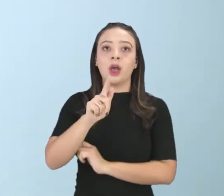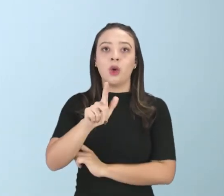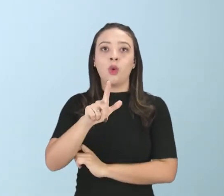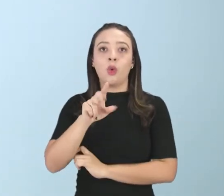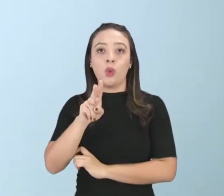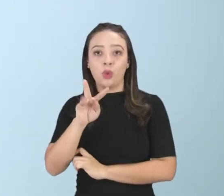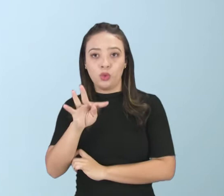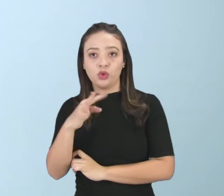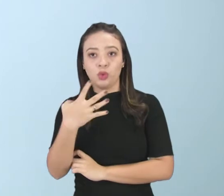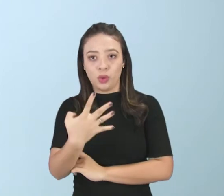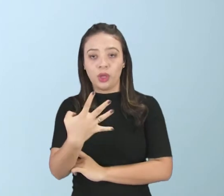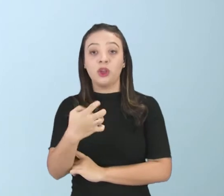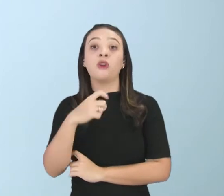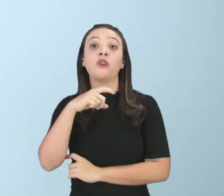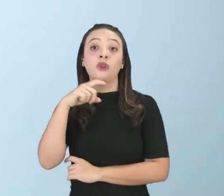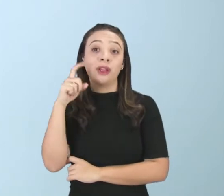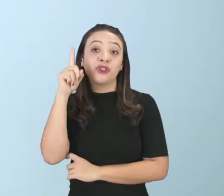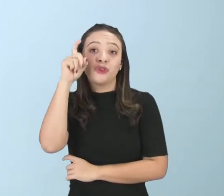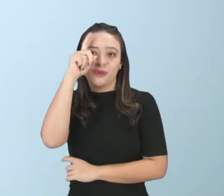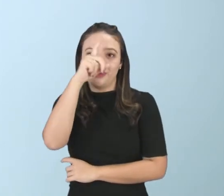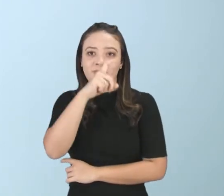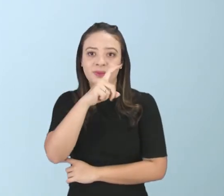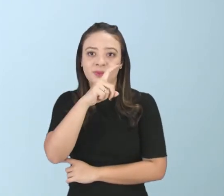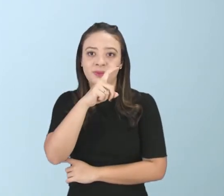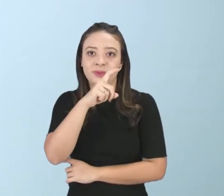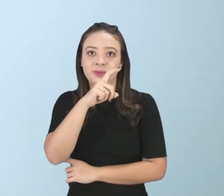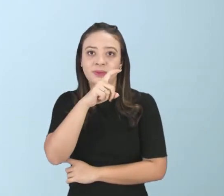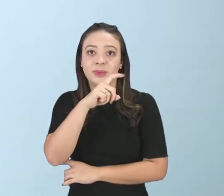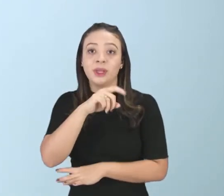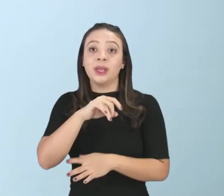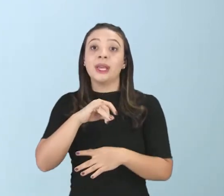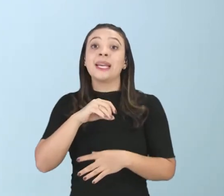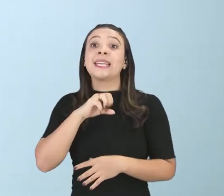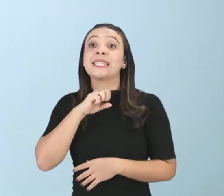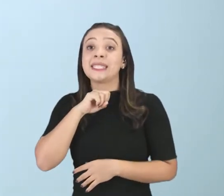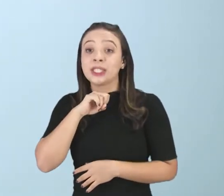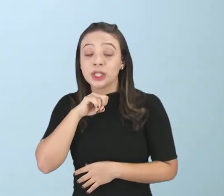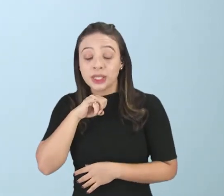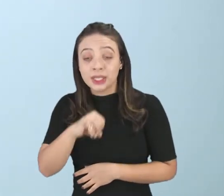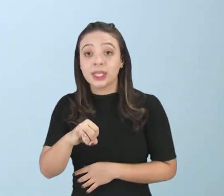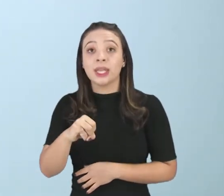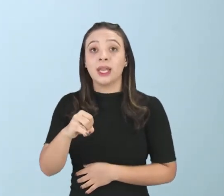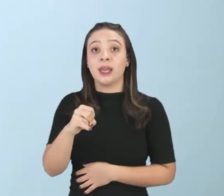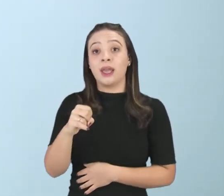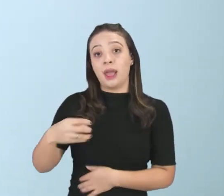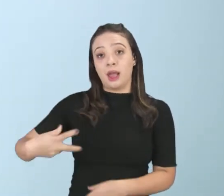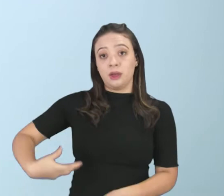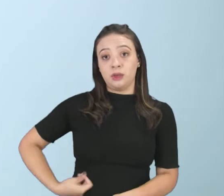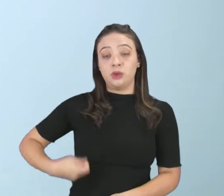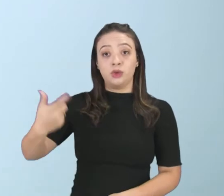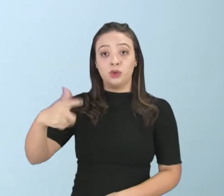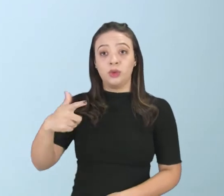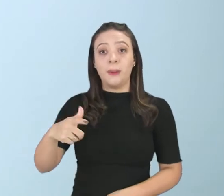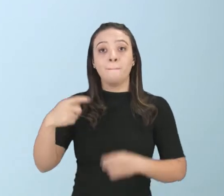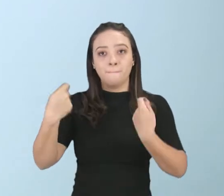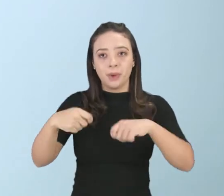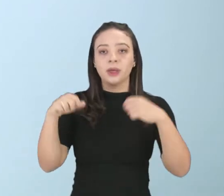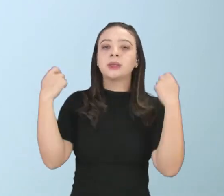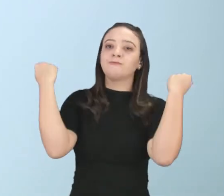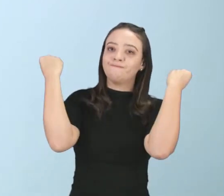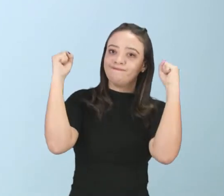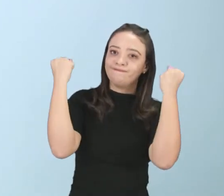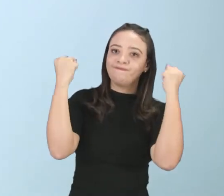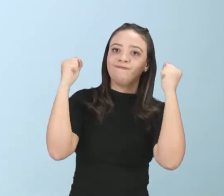pegar essa glicose e colocar para dentro da célula quando o corpo estiver em exercício físico. Ou seja, reduzindo os